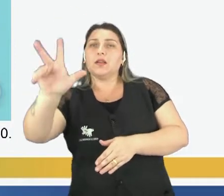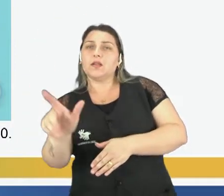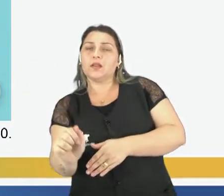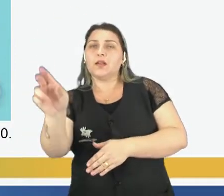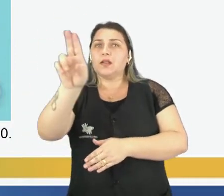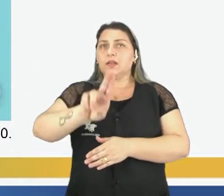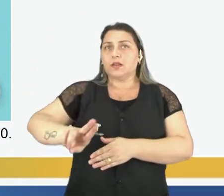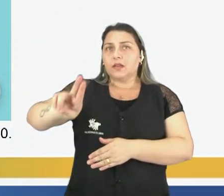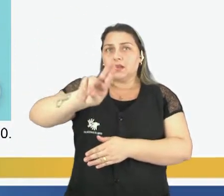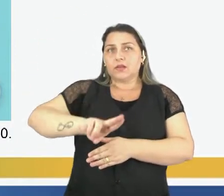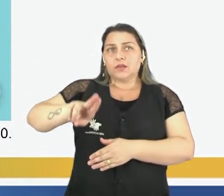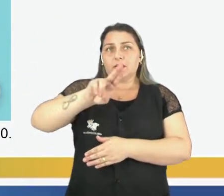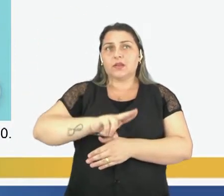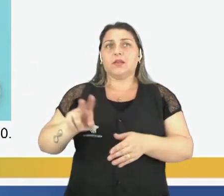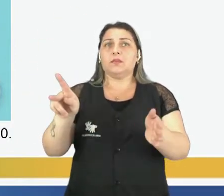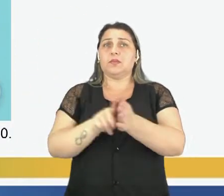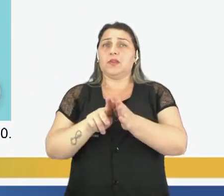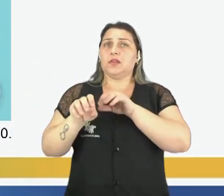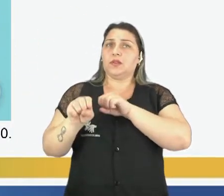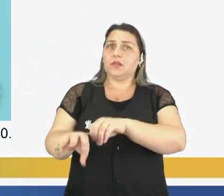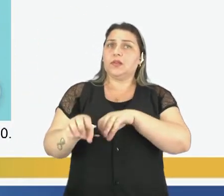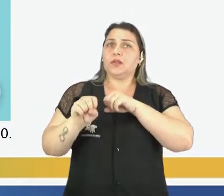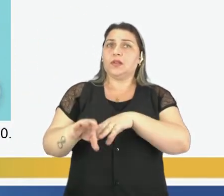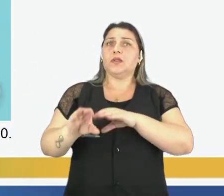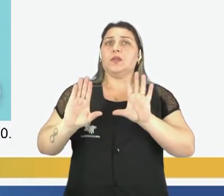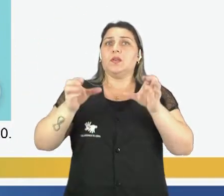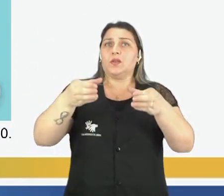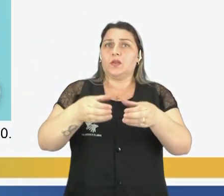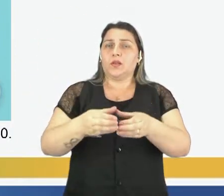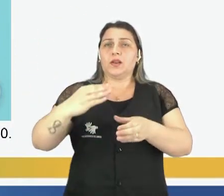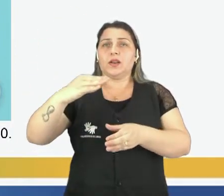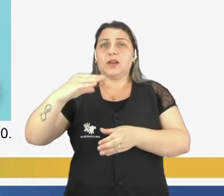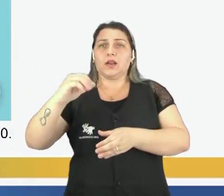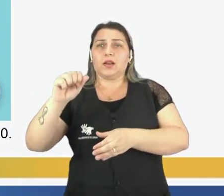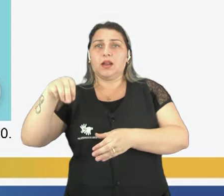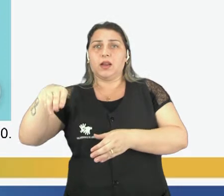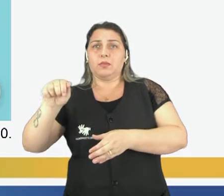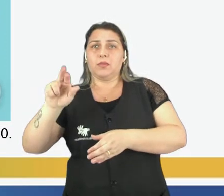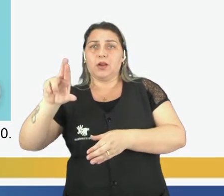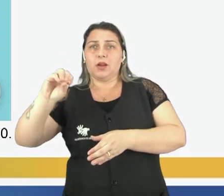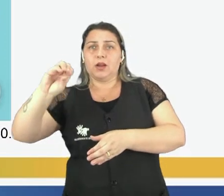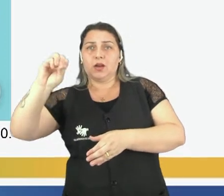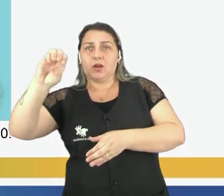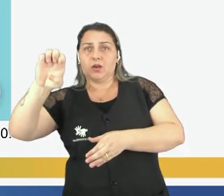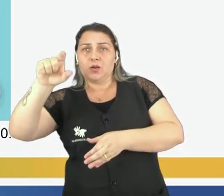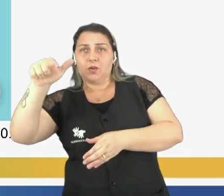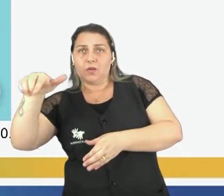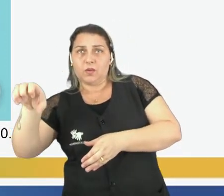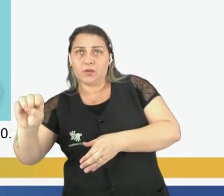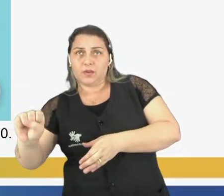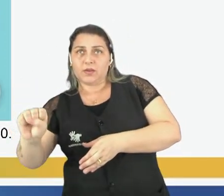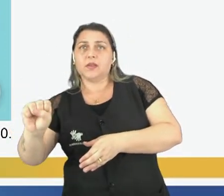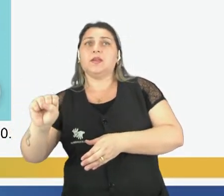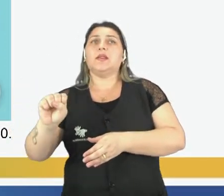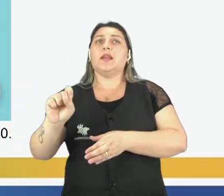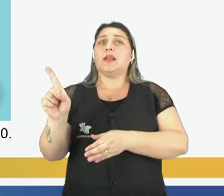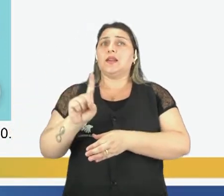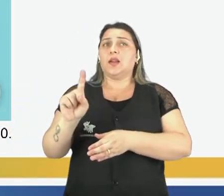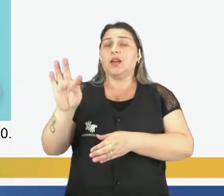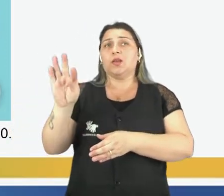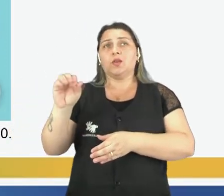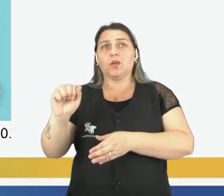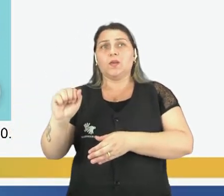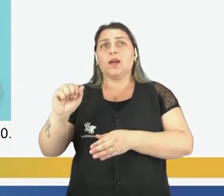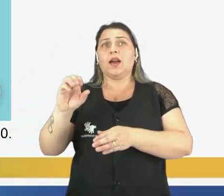sendo usado como parte da educação em uma comunidade em Camarões. Não à toa, a Oceanic Global